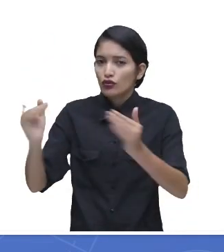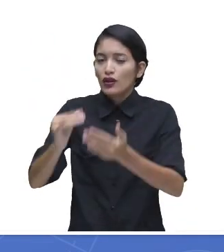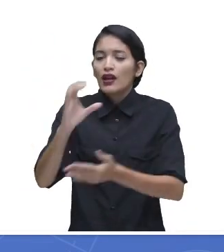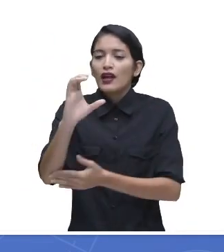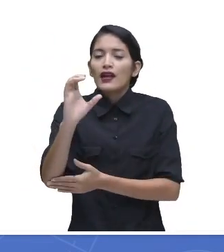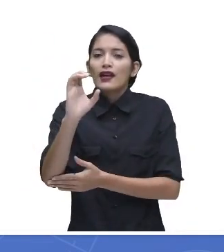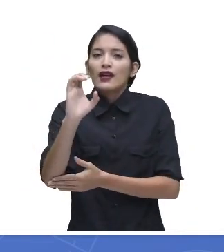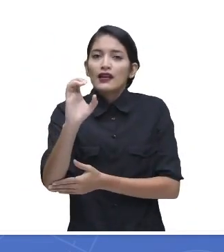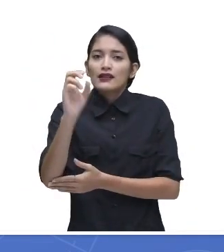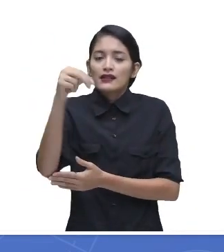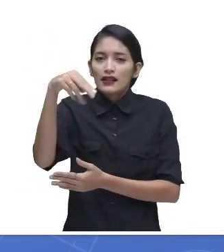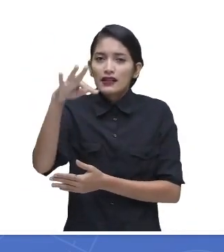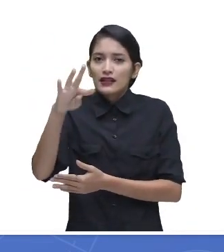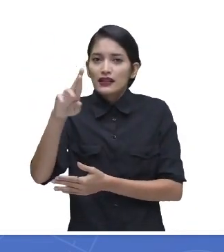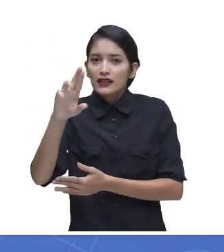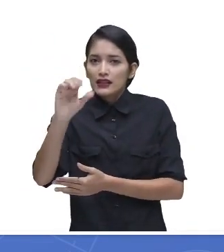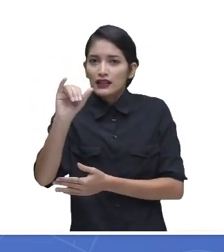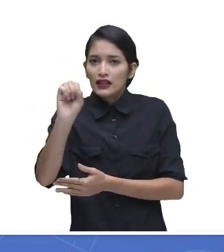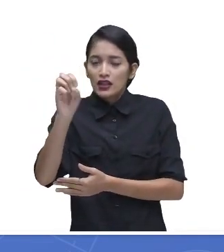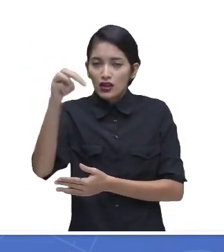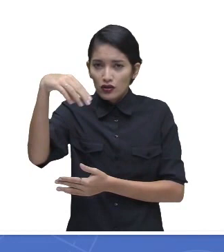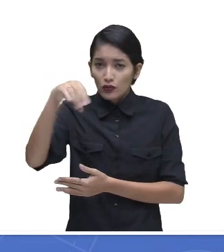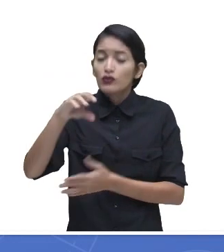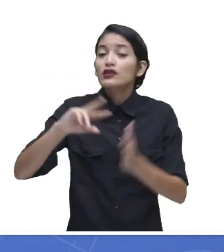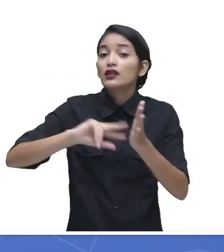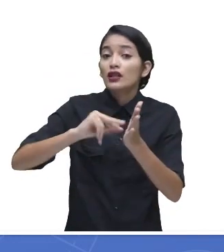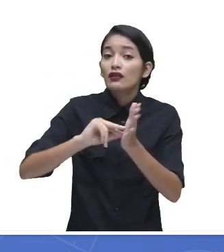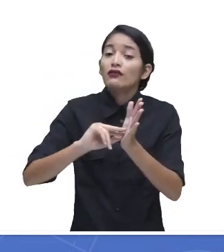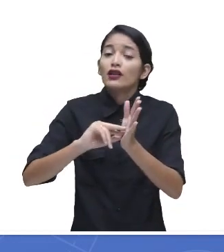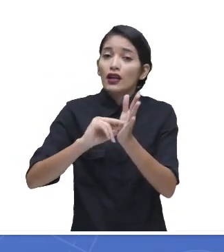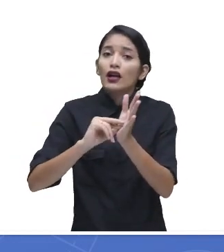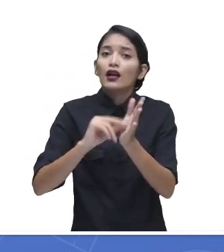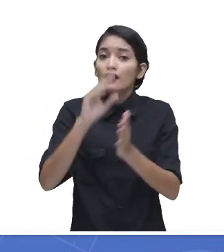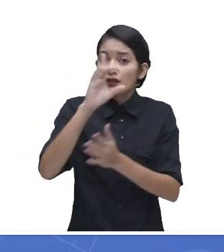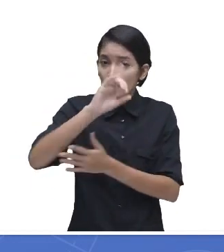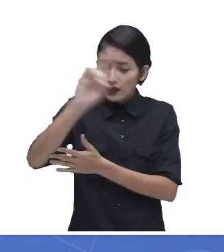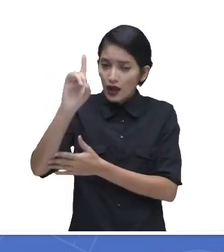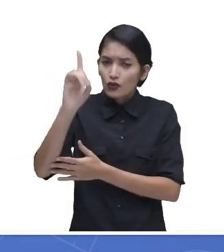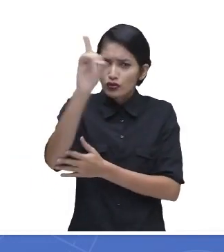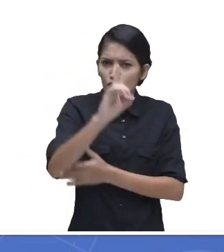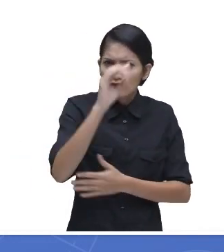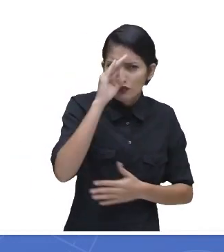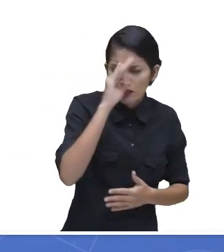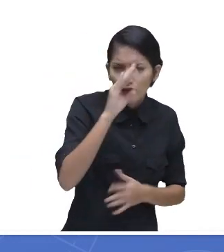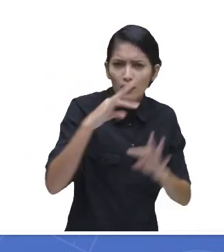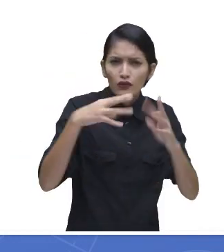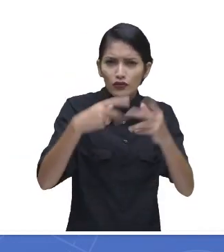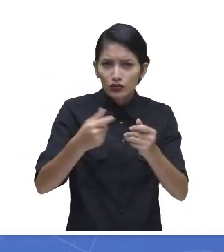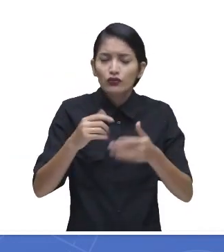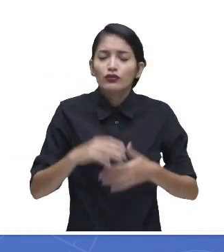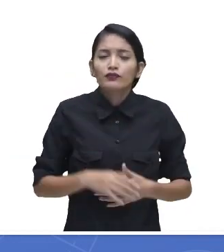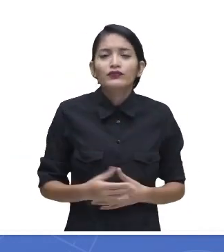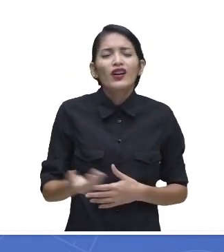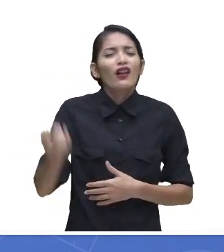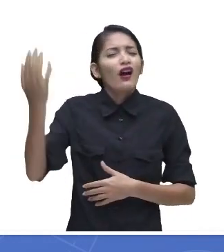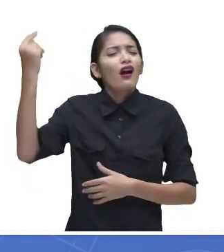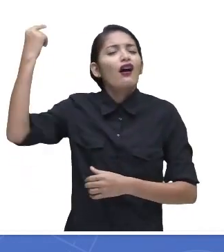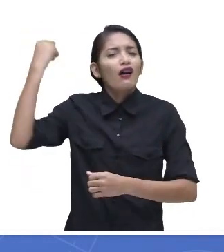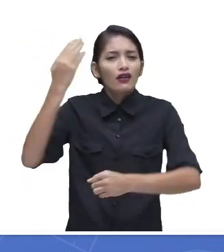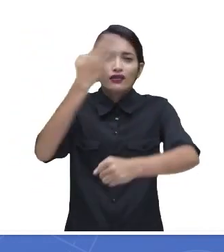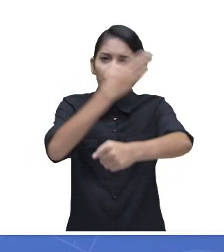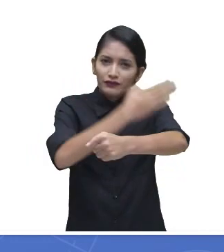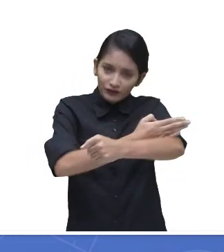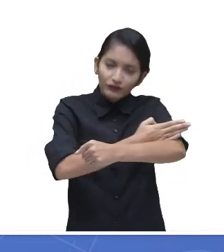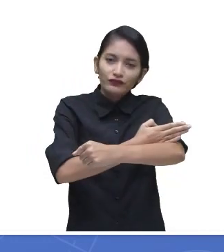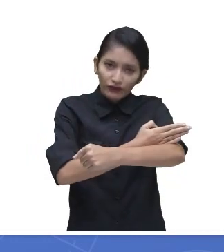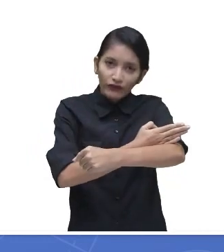Deus no centro, não é isso? Então, como vocês estudaram na Idade Média, na história da Idade Média,